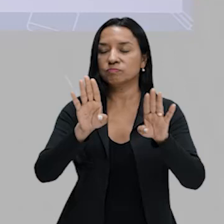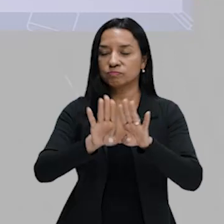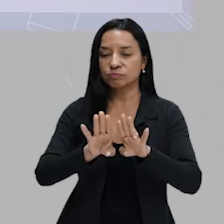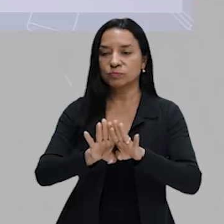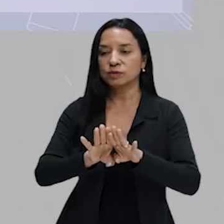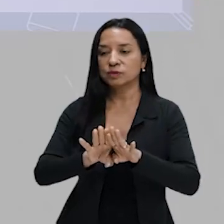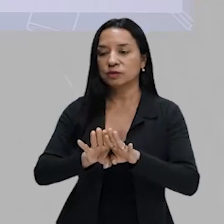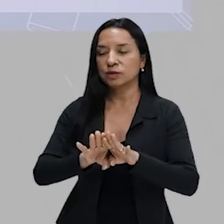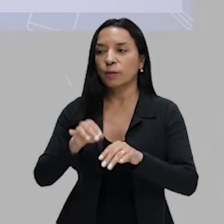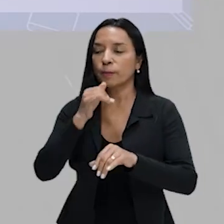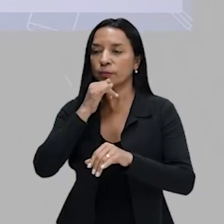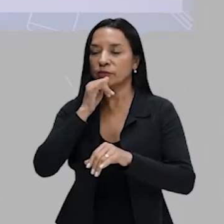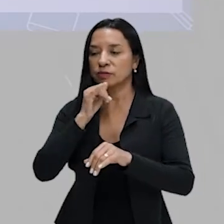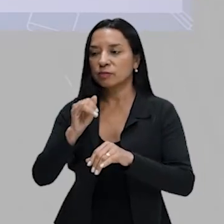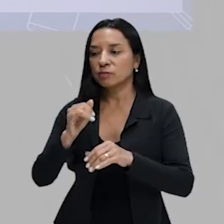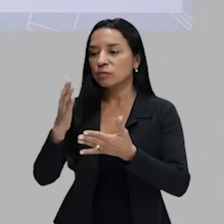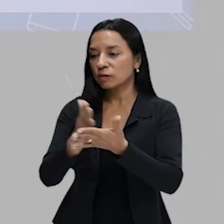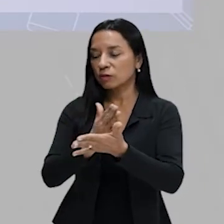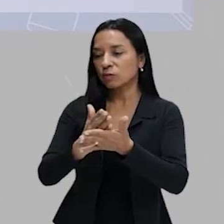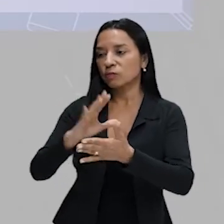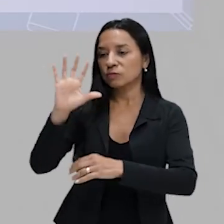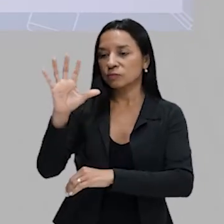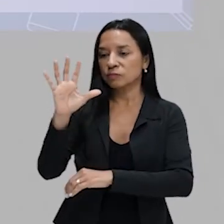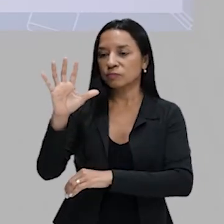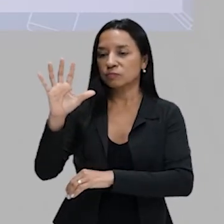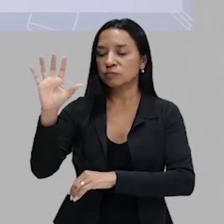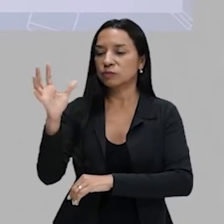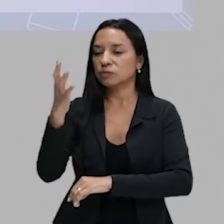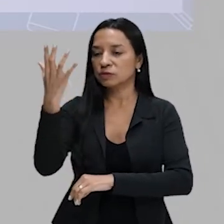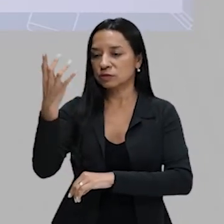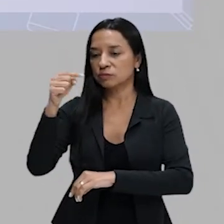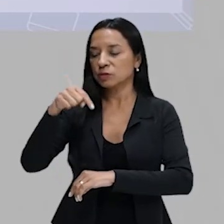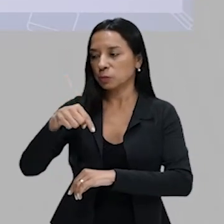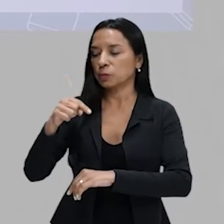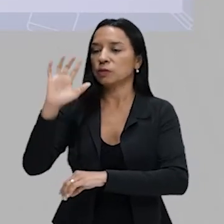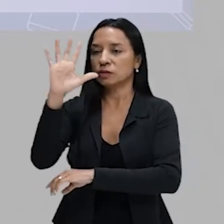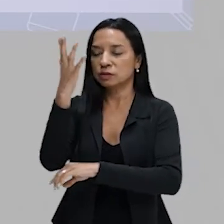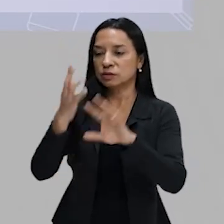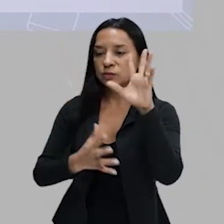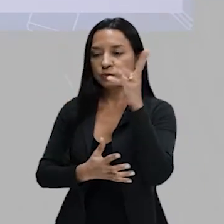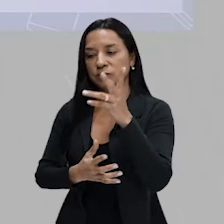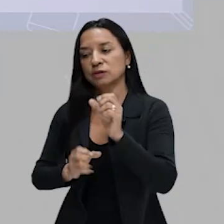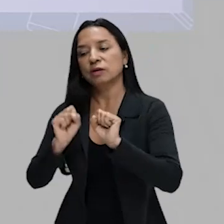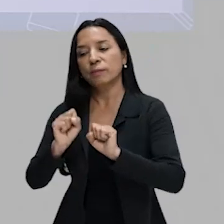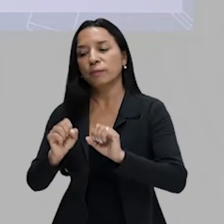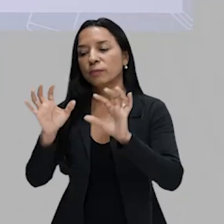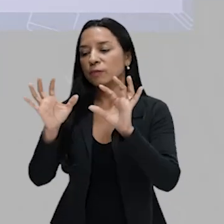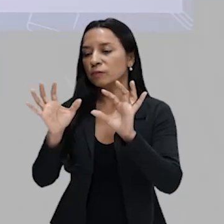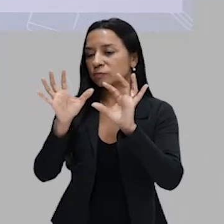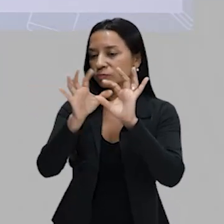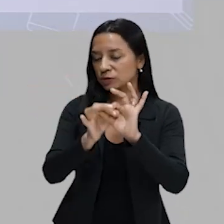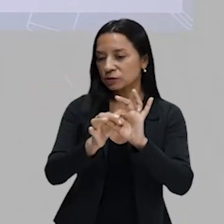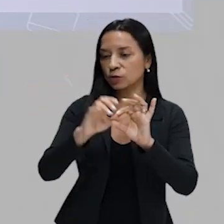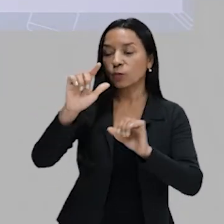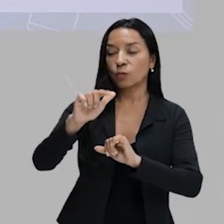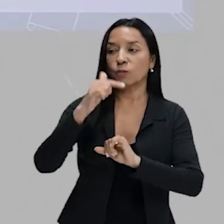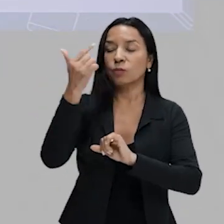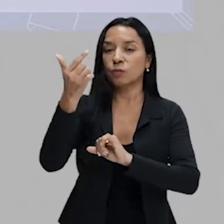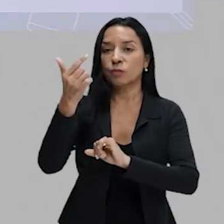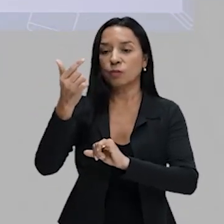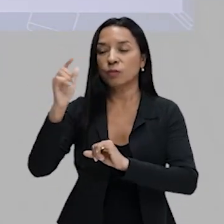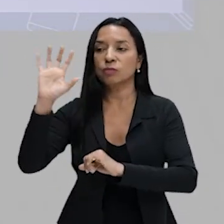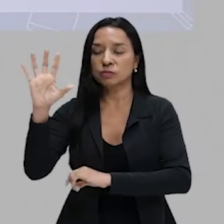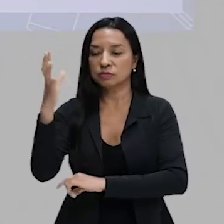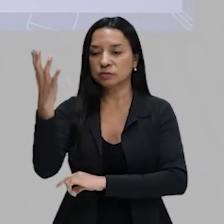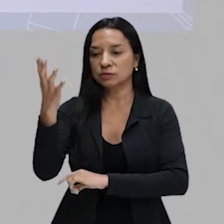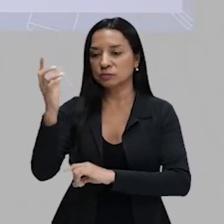Então, determinado fenômeno acontece na natureza, esse fenômeno ele pode ter uma interligação com outro fenômeno. E